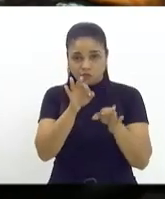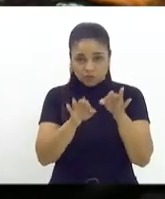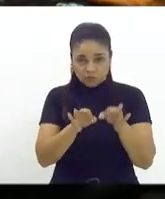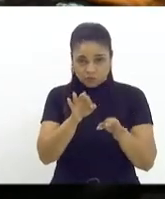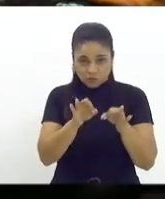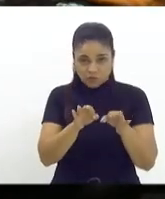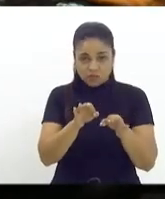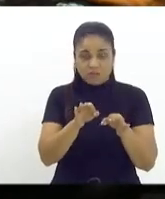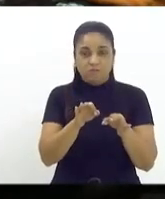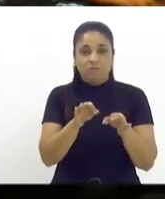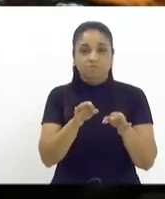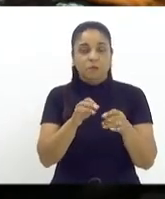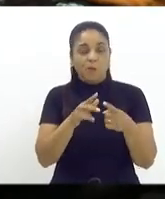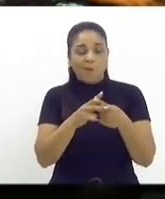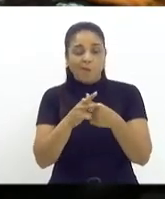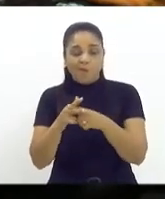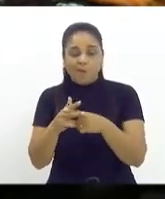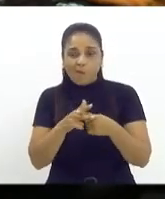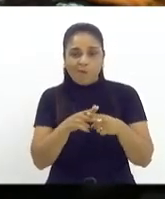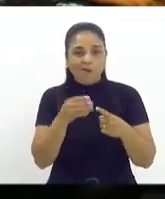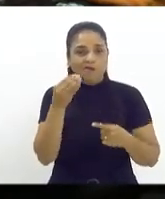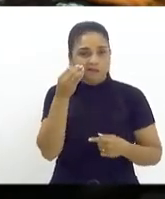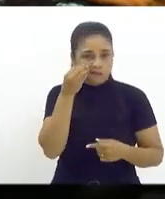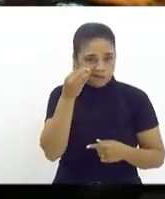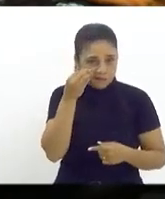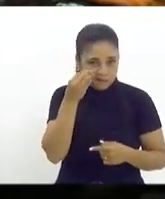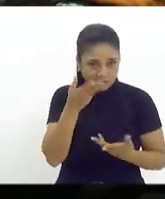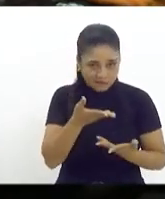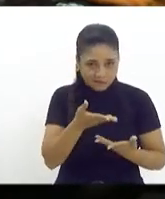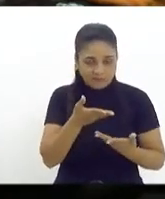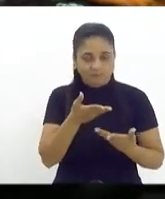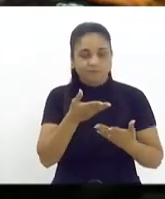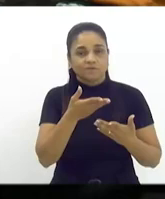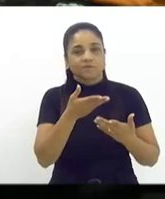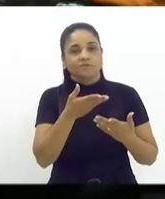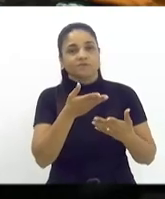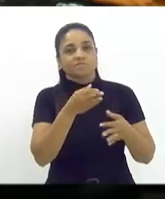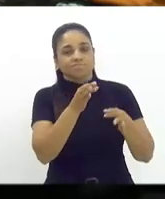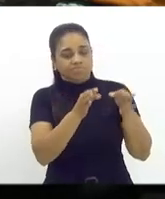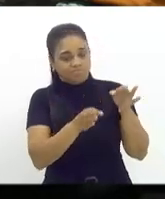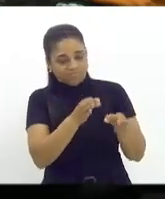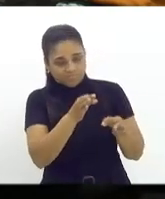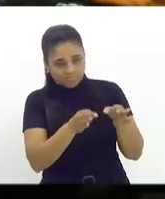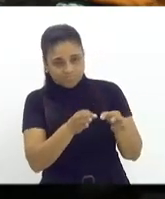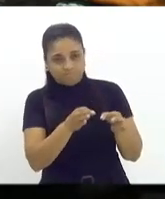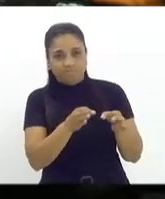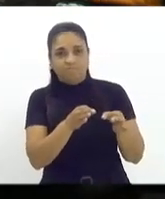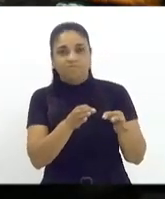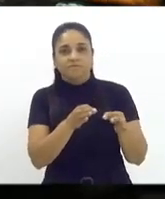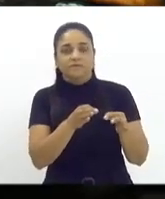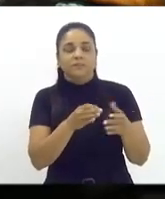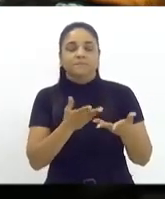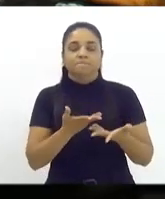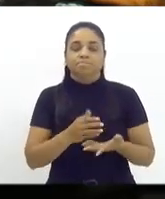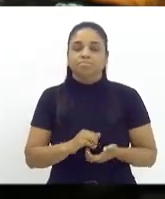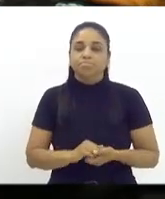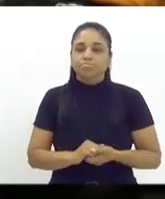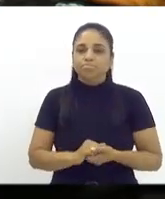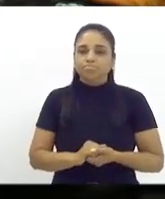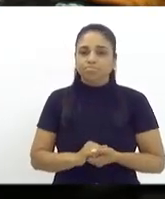para tentar corrigir uma injustiça e aplicar assim os seus expediente